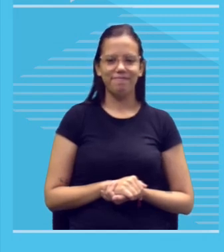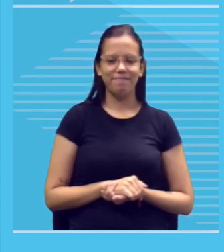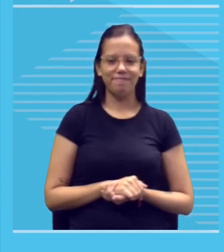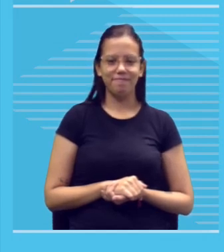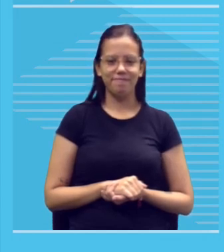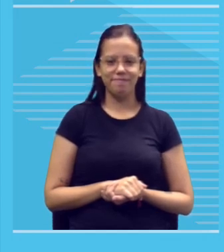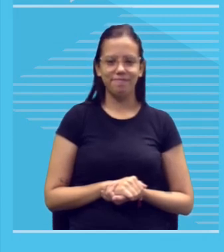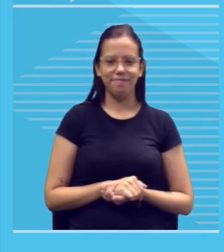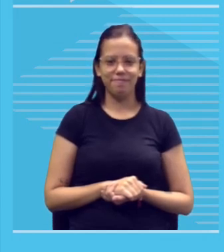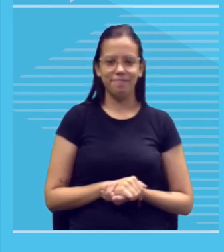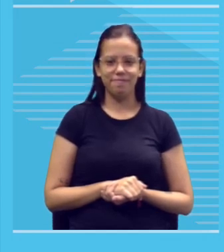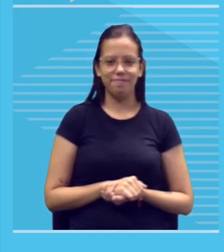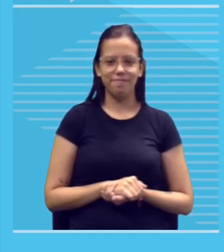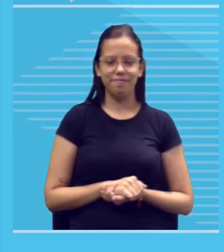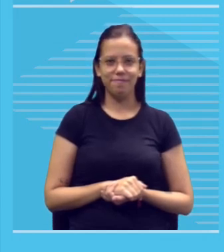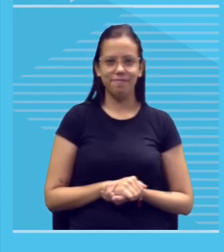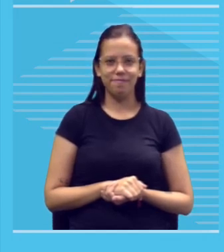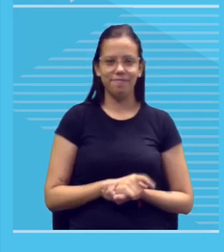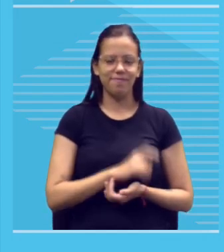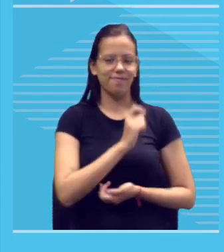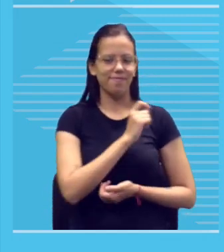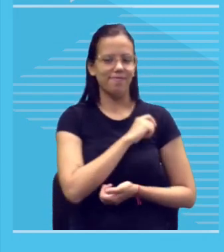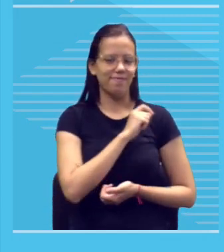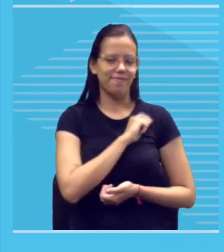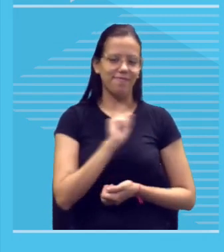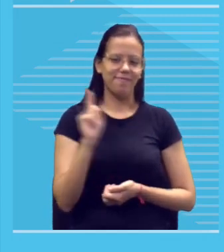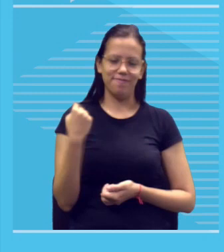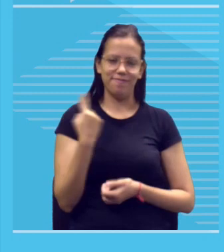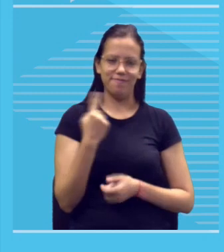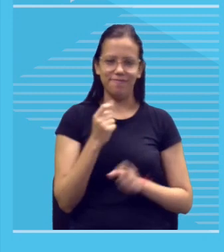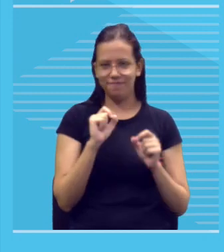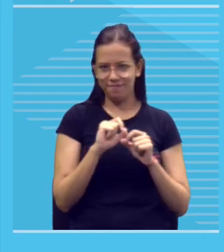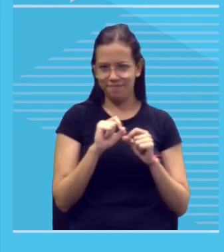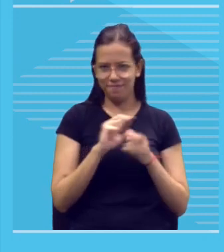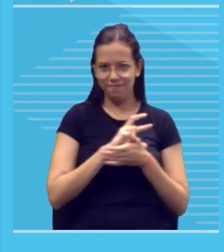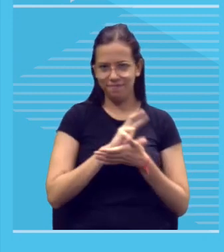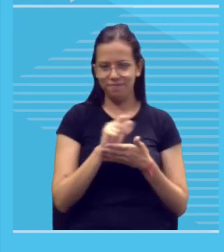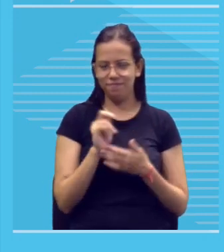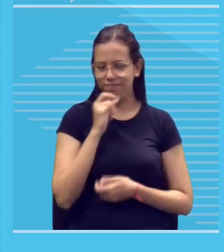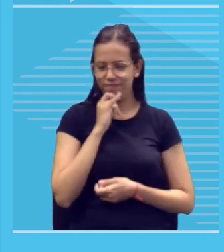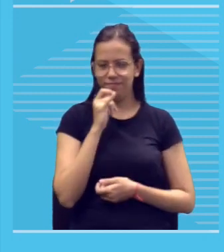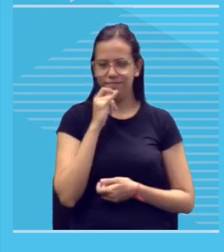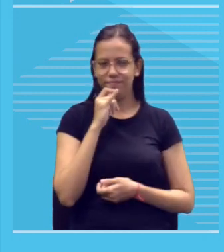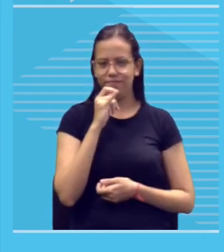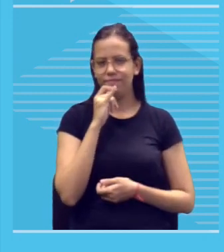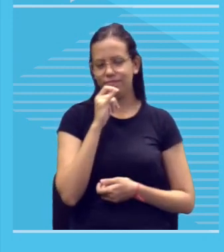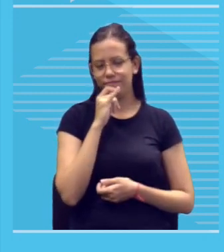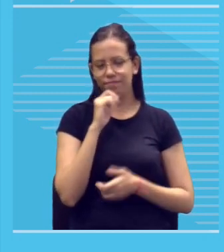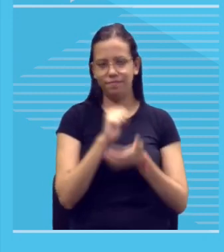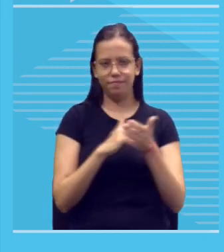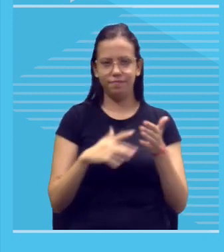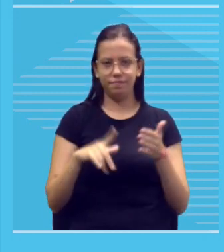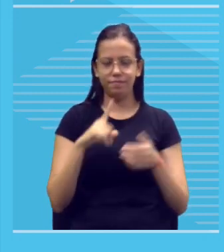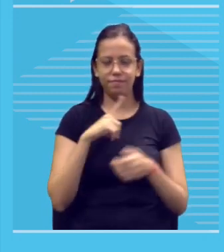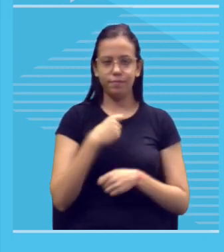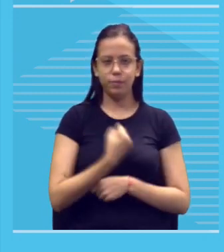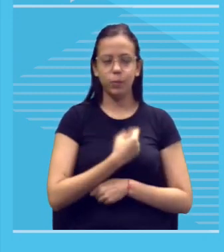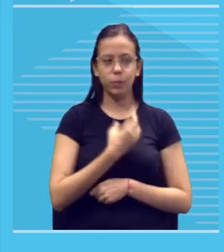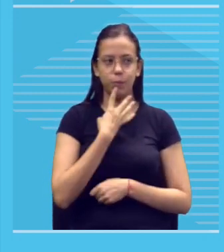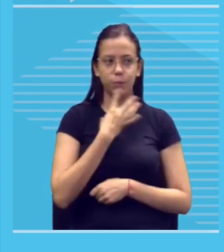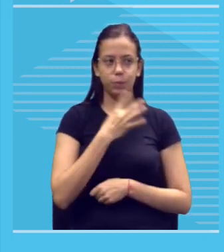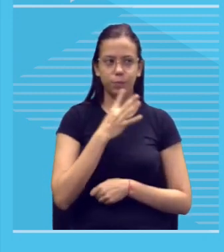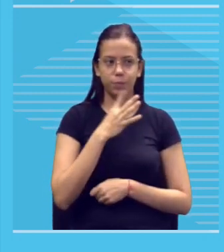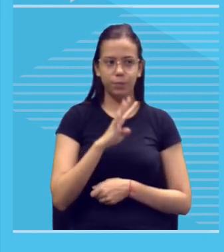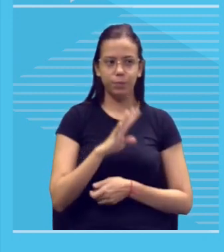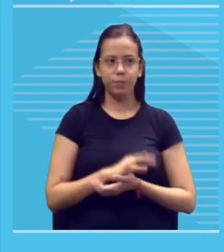galerinha a gente fez aqui vários exemplos né problemas com termos desconhecidos Será que a gente tem